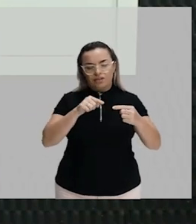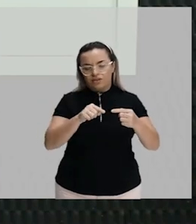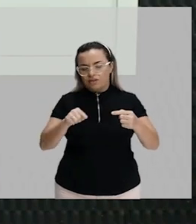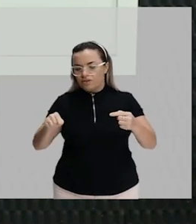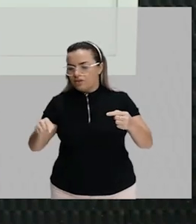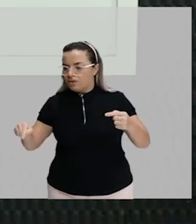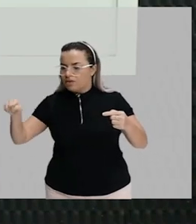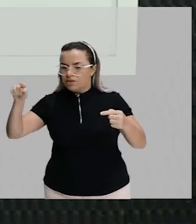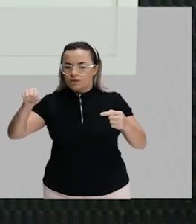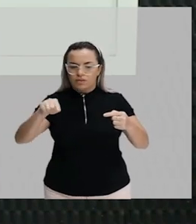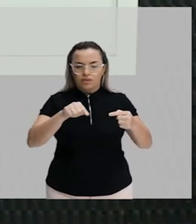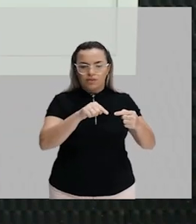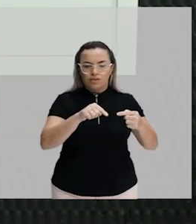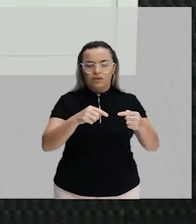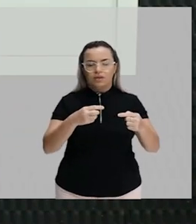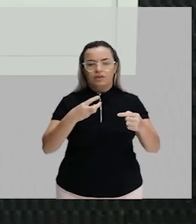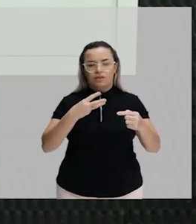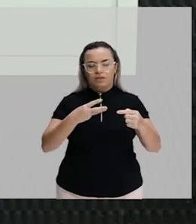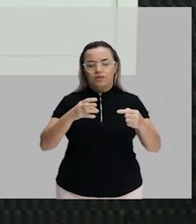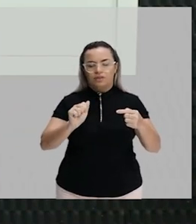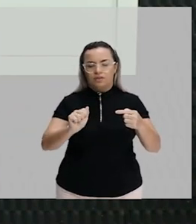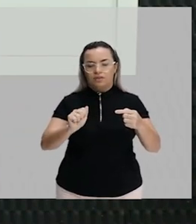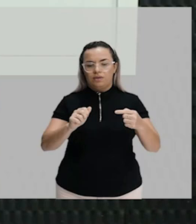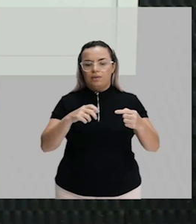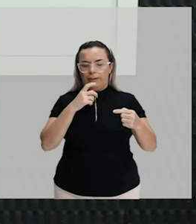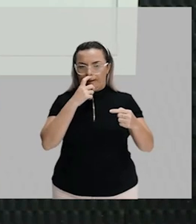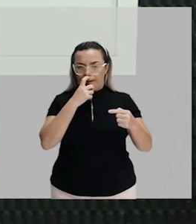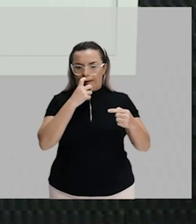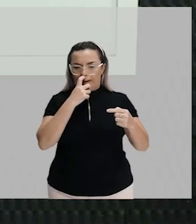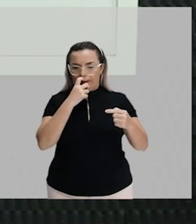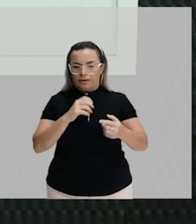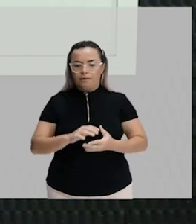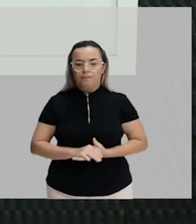não confundir Vamos fazer